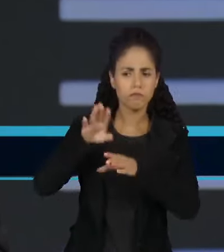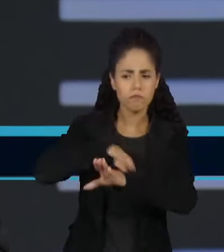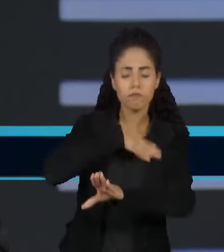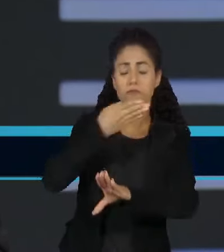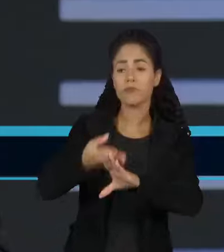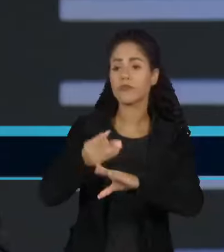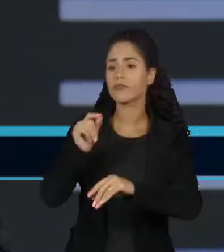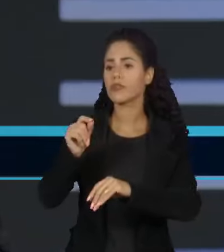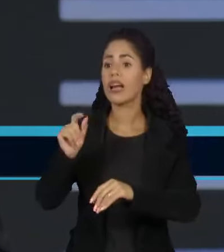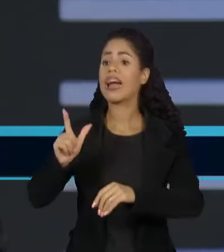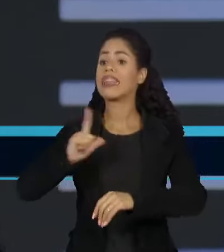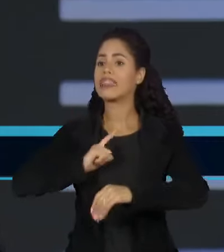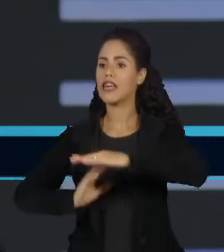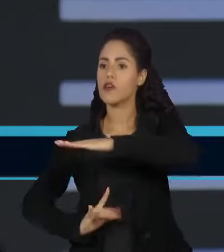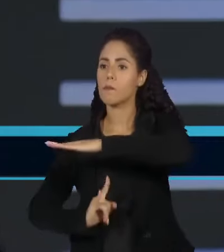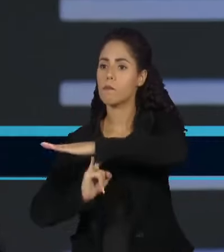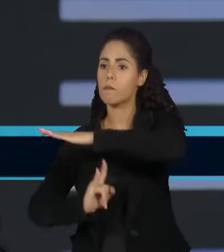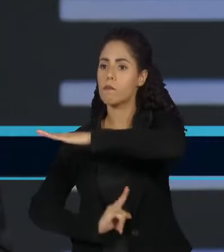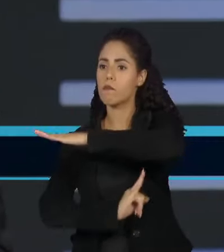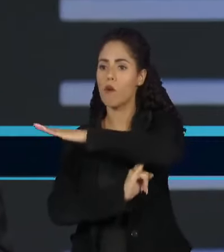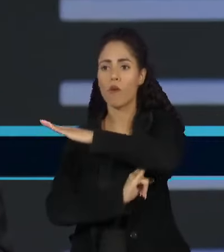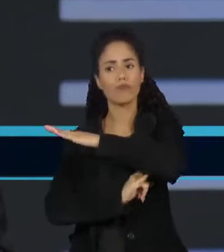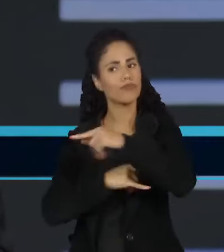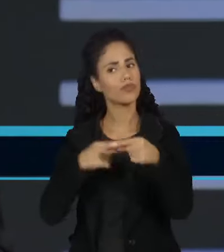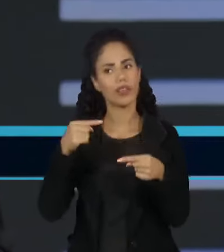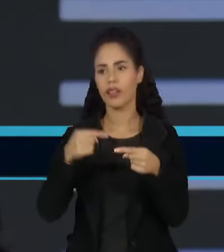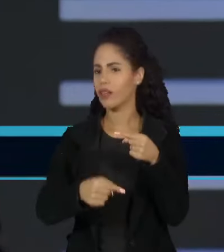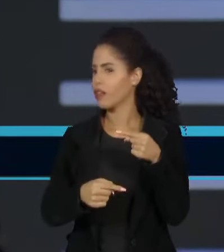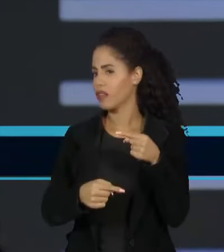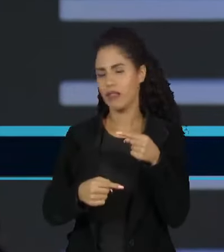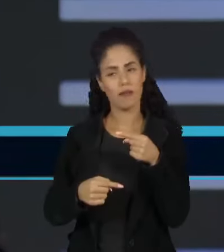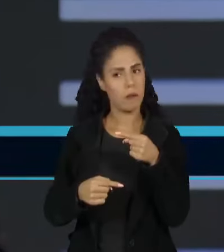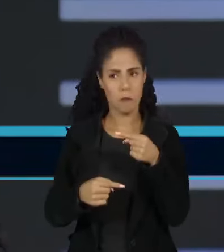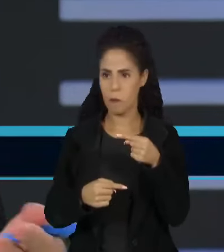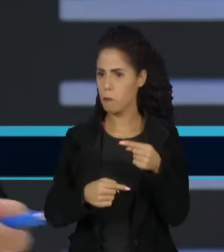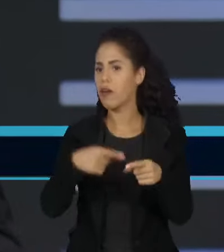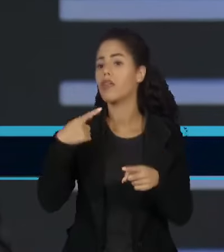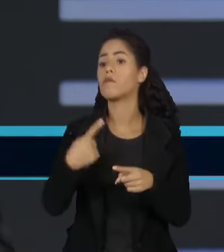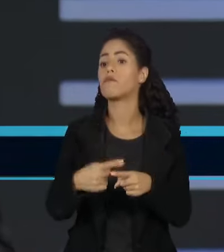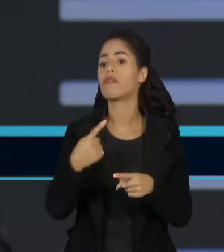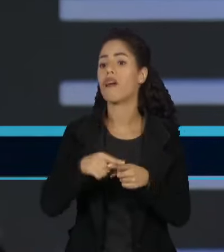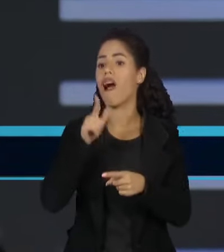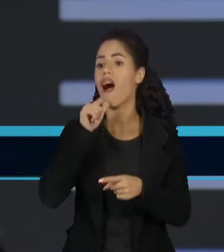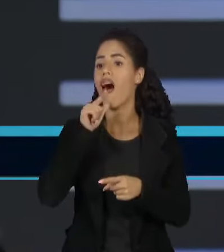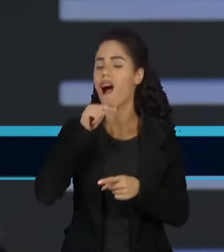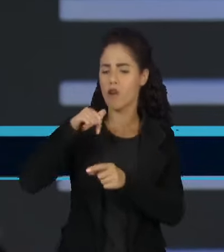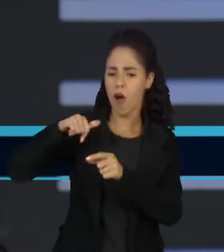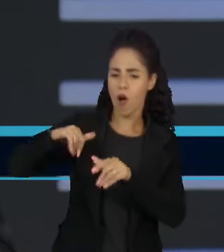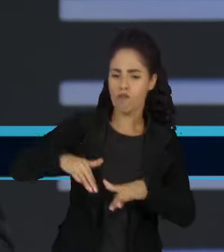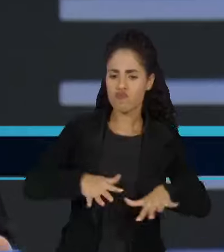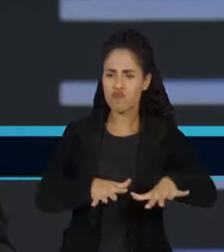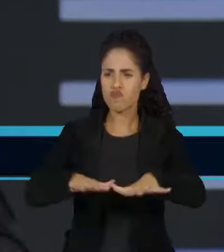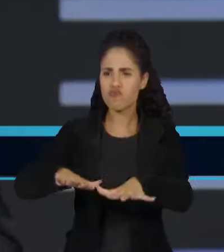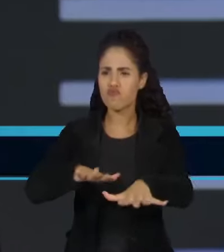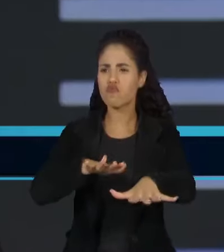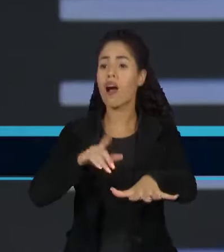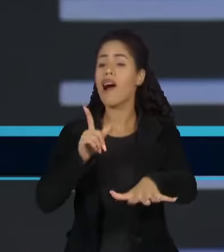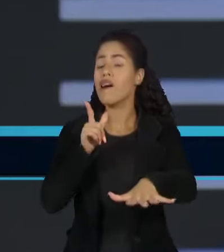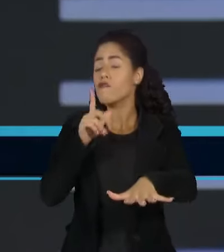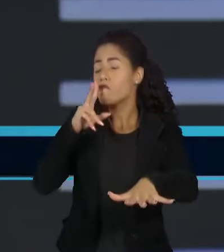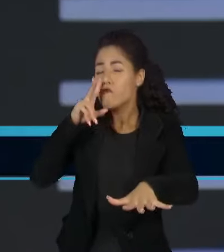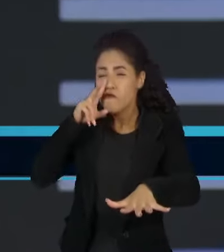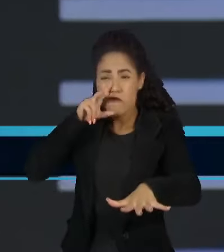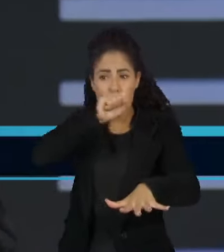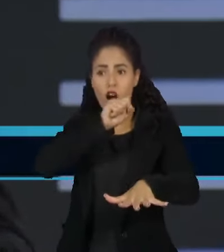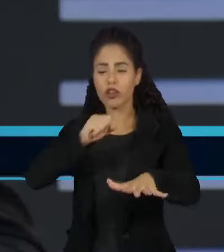tem pontes que não estão adequadas aos novos volumes de água que estão ocorrendo nessas regiões. Então, assim, ou